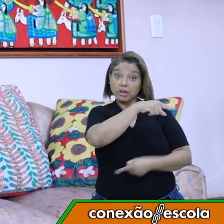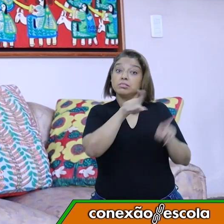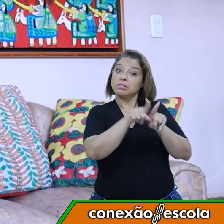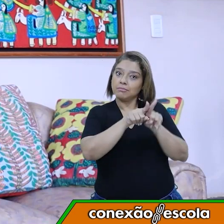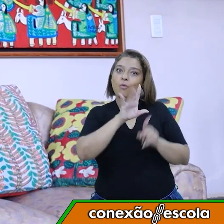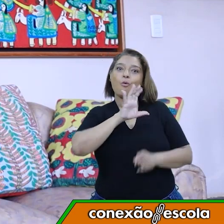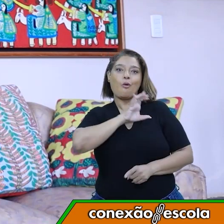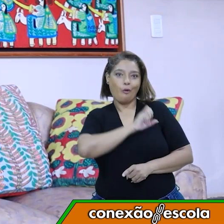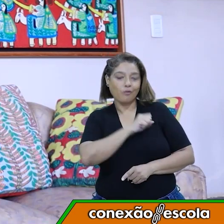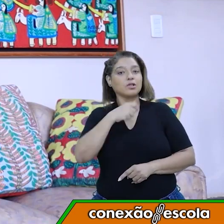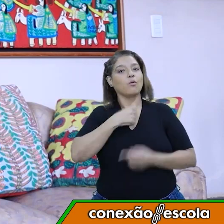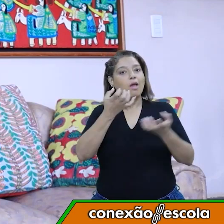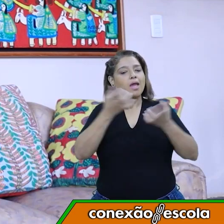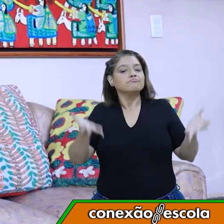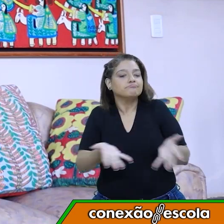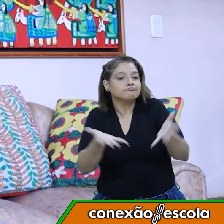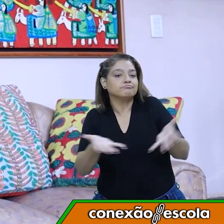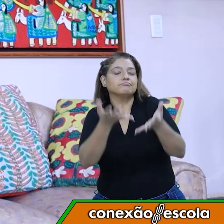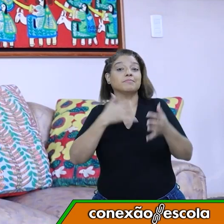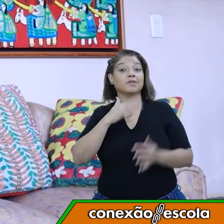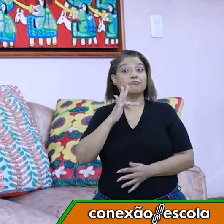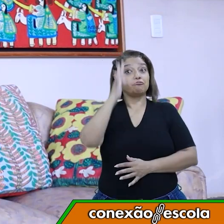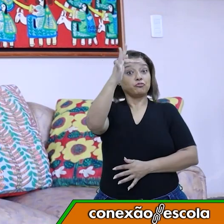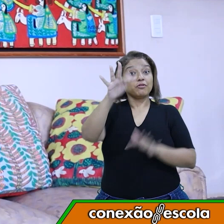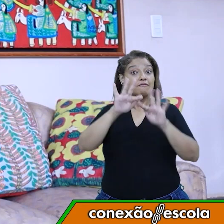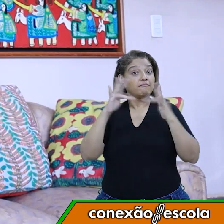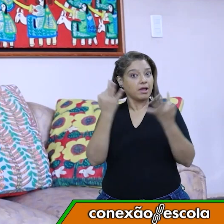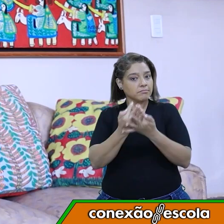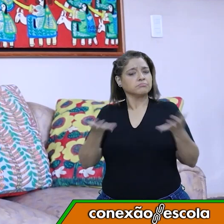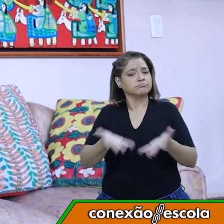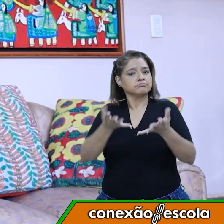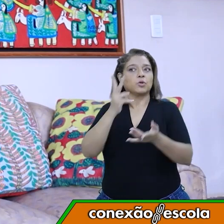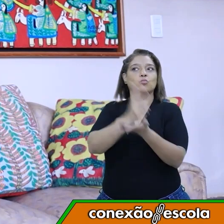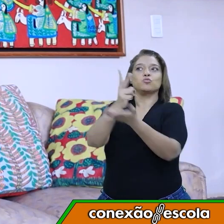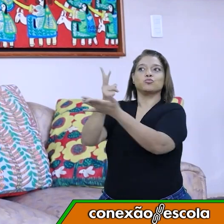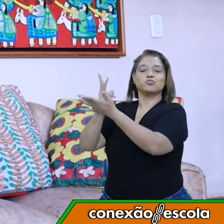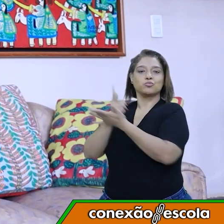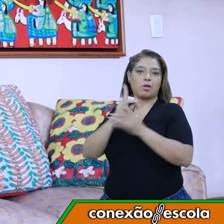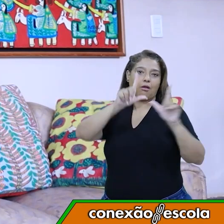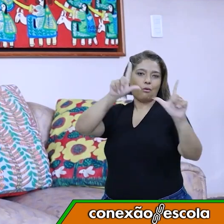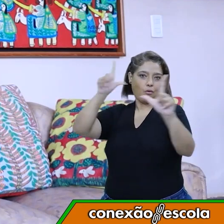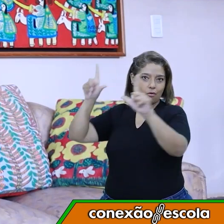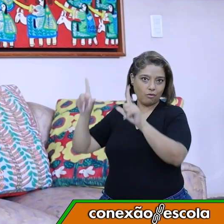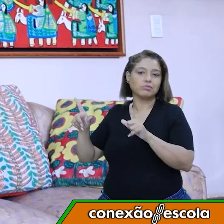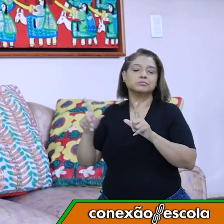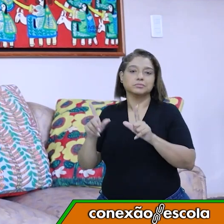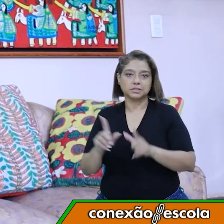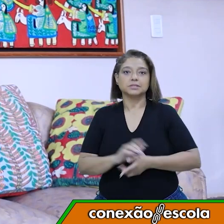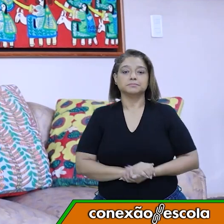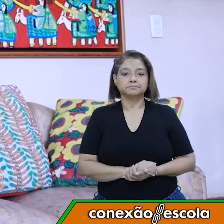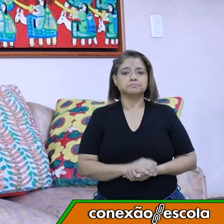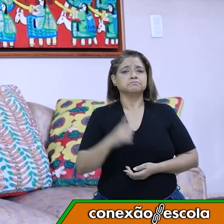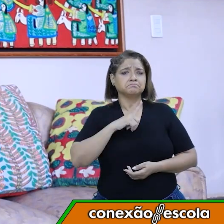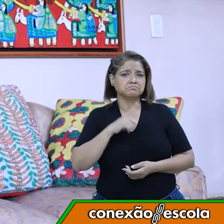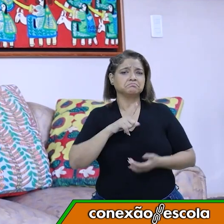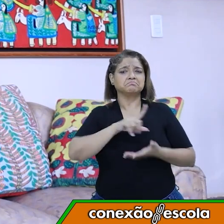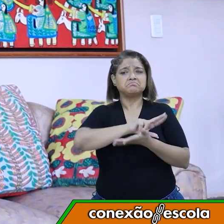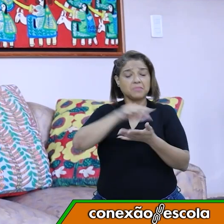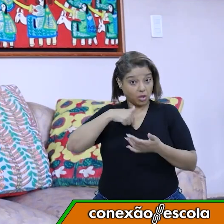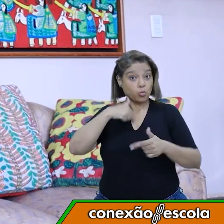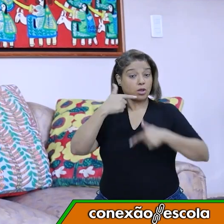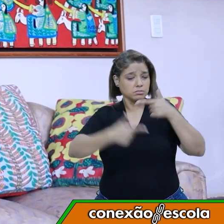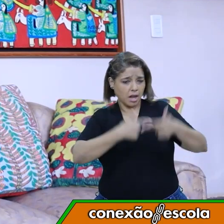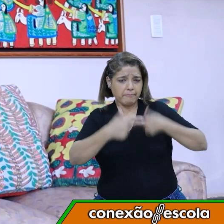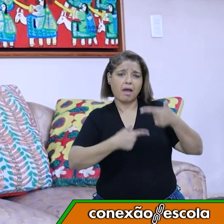gerações. Porque o único artista que sobrou da família até hoje foi só eu. O resto, todos, são outra área de trabalho, são